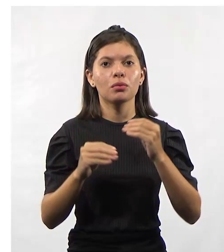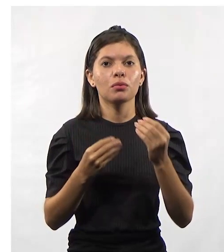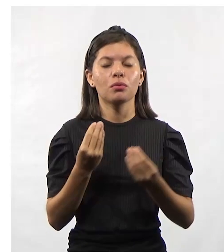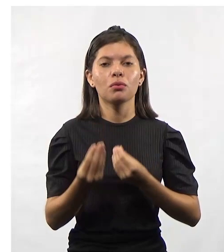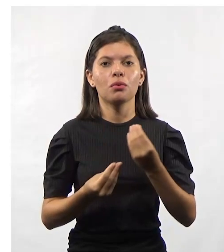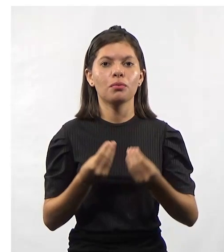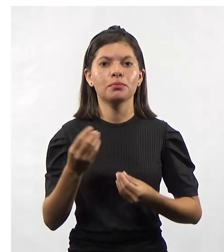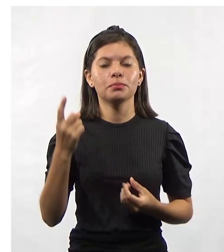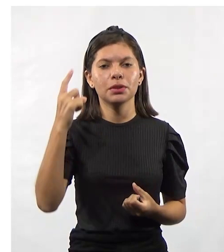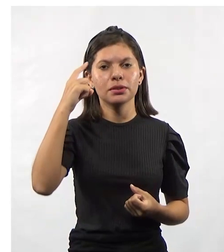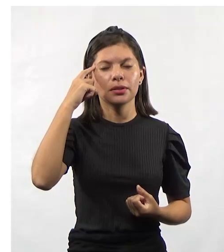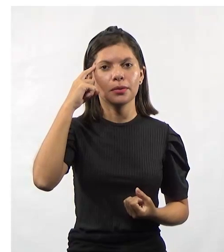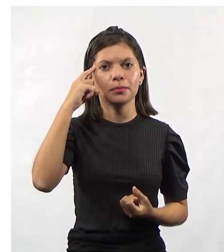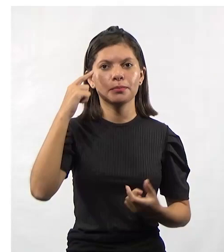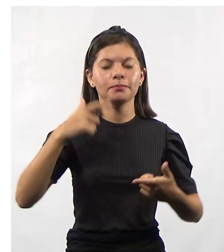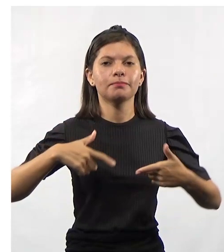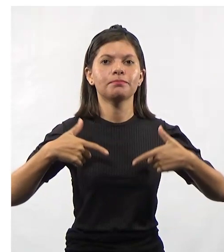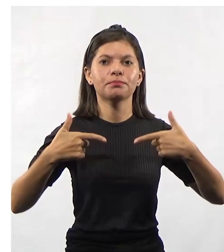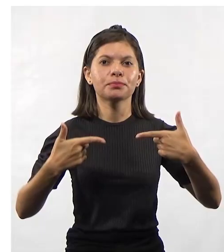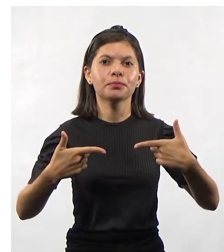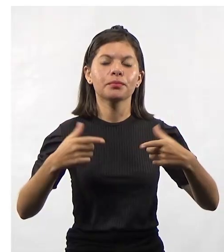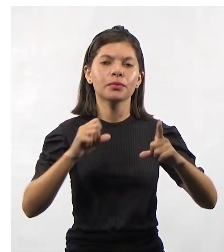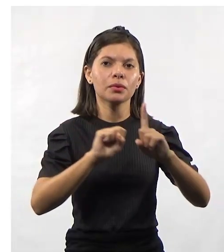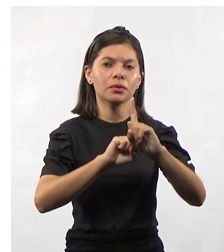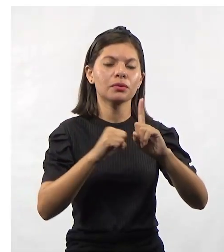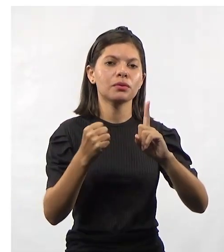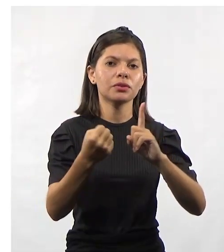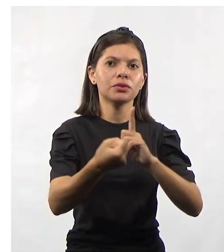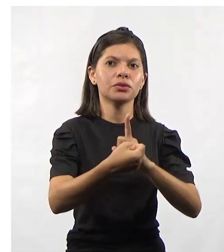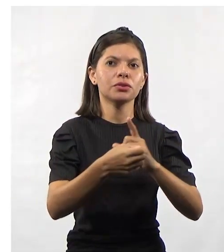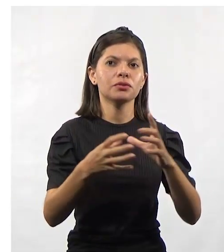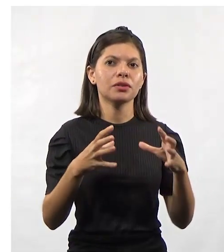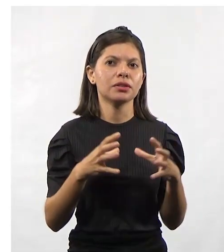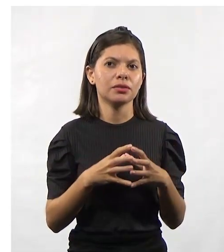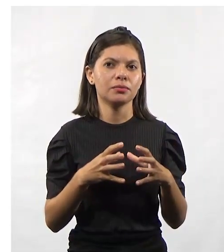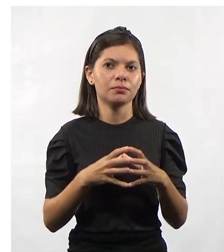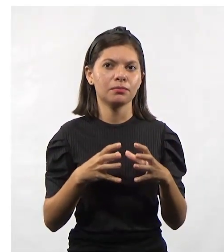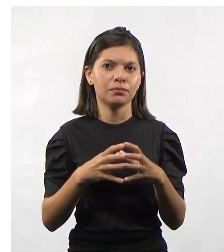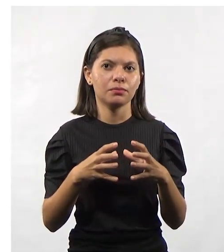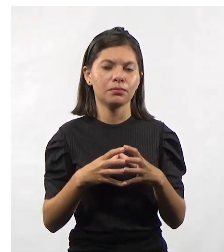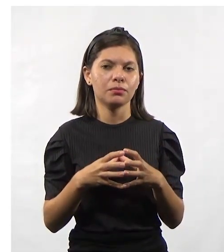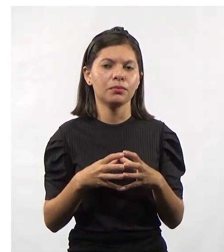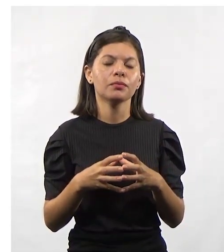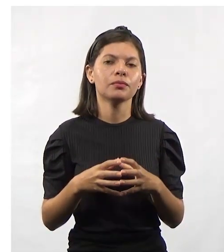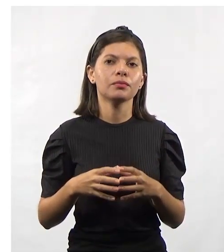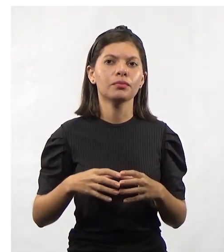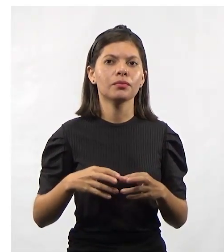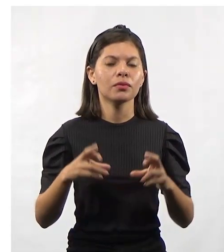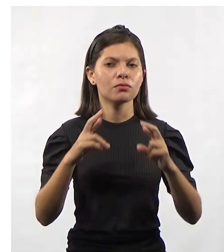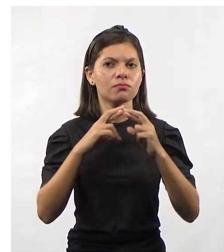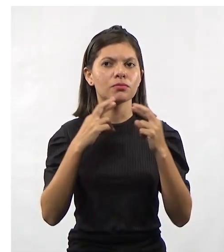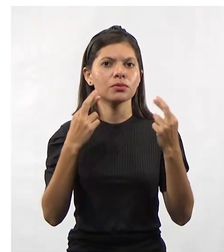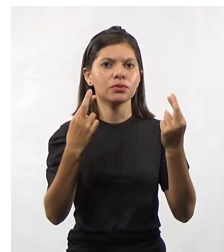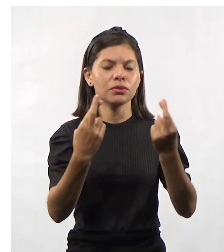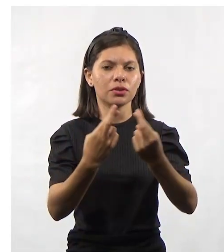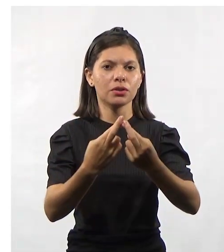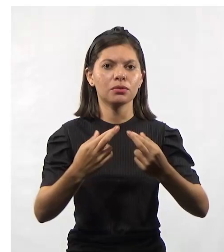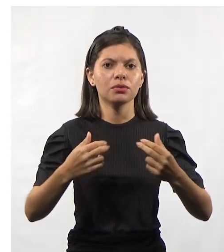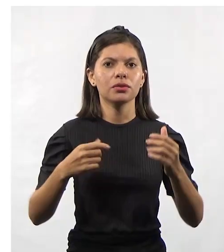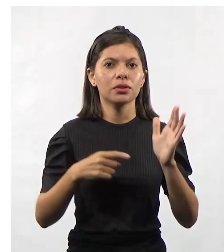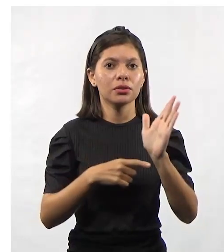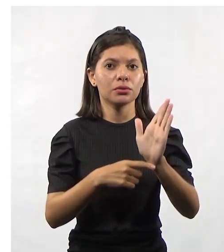Então, como é que nós temos que pensar? Temos que pensar em ações coletivas e dialogadas